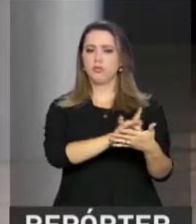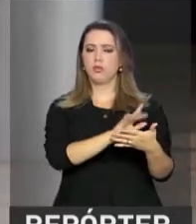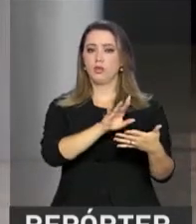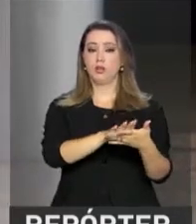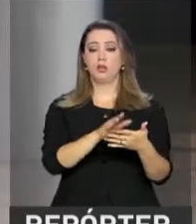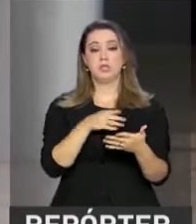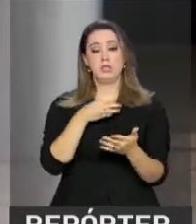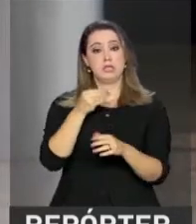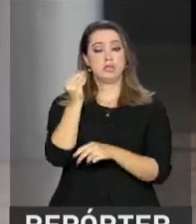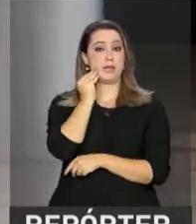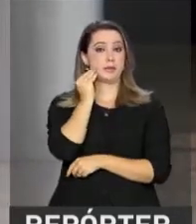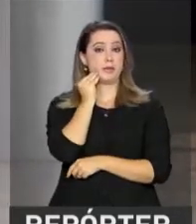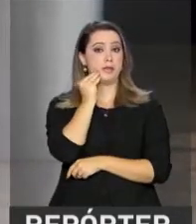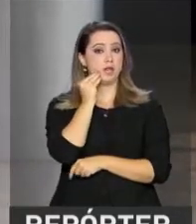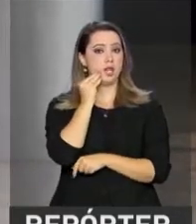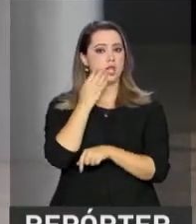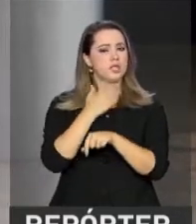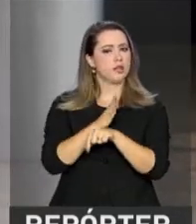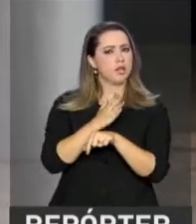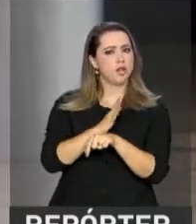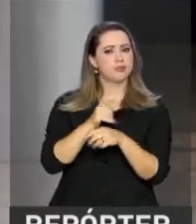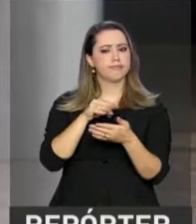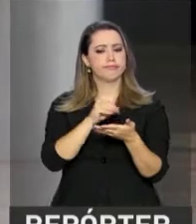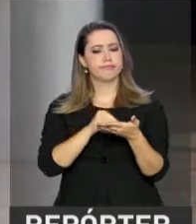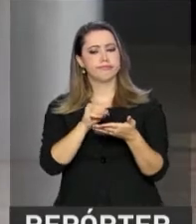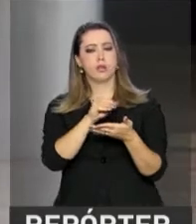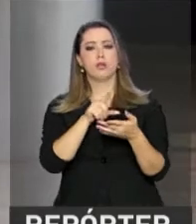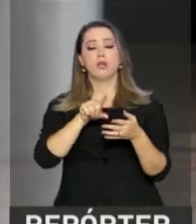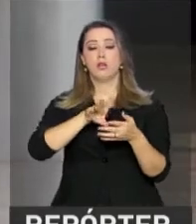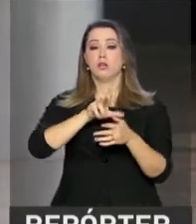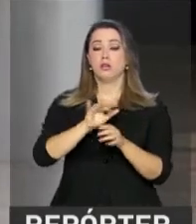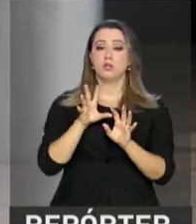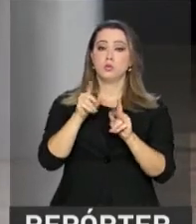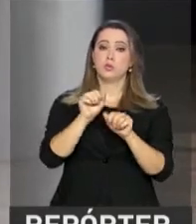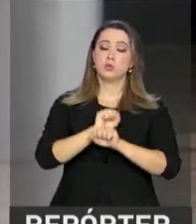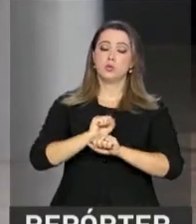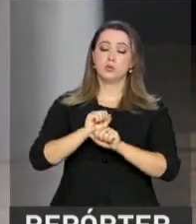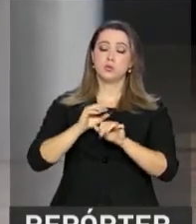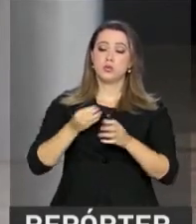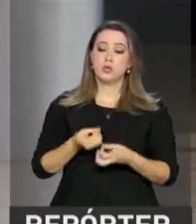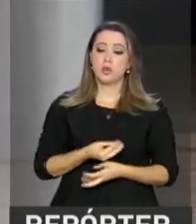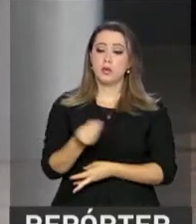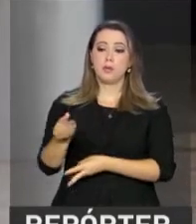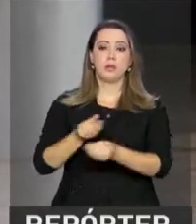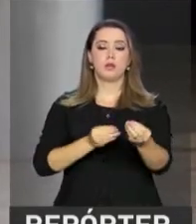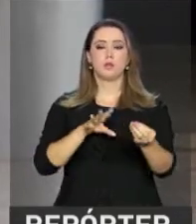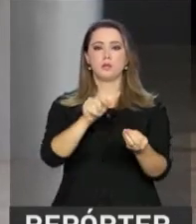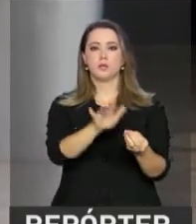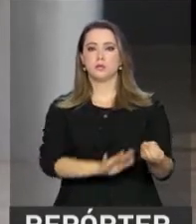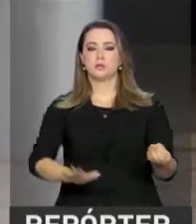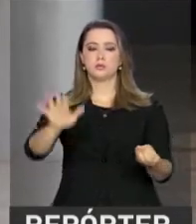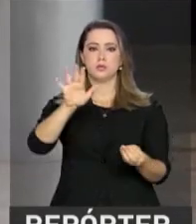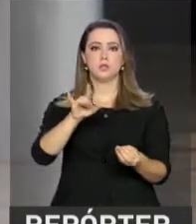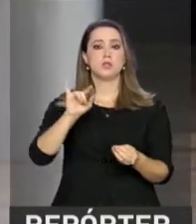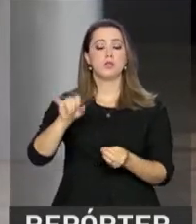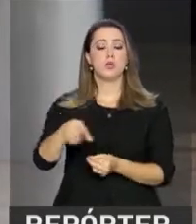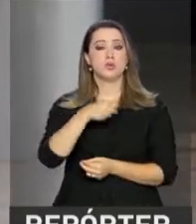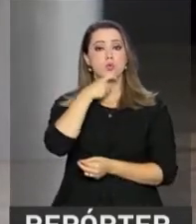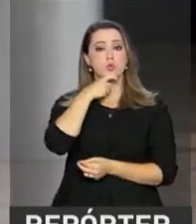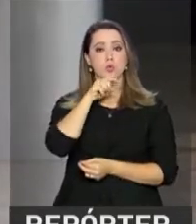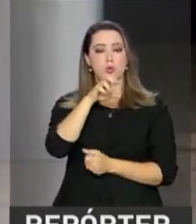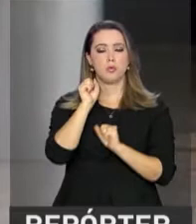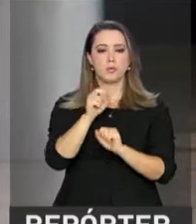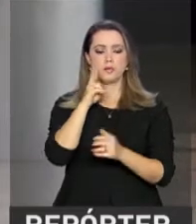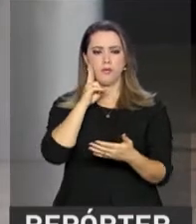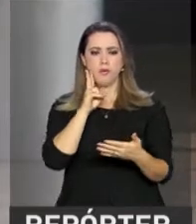em fase de testes e vai estar disponível para todos os brasileiros a partir de julho quando isso acontecer vai ser possível acessar